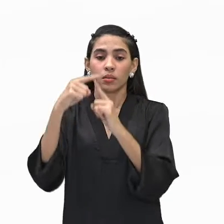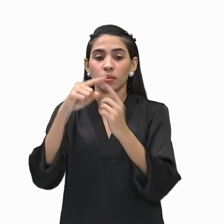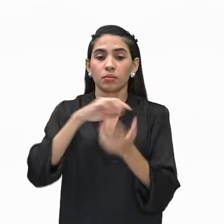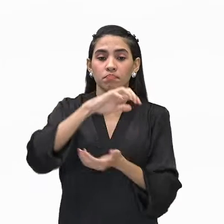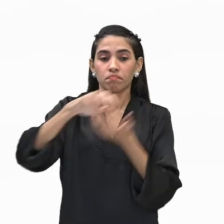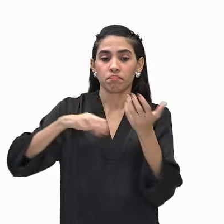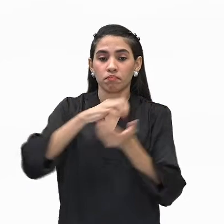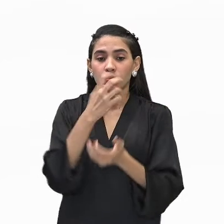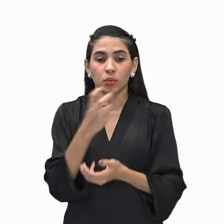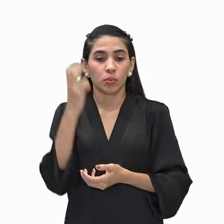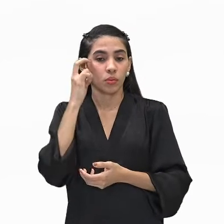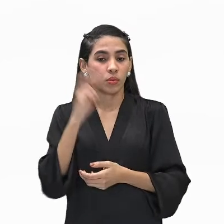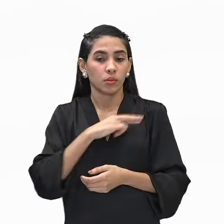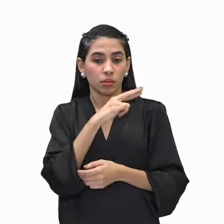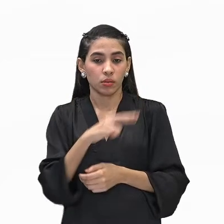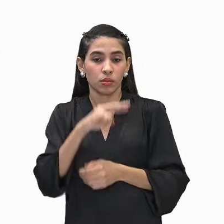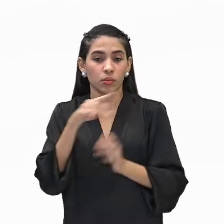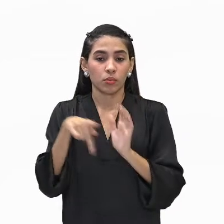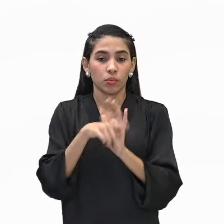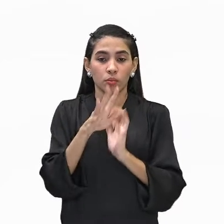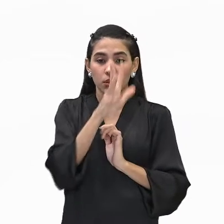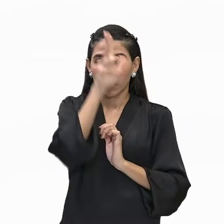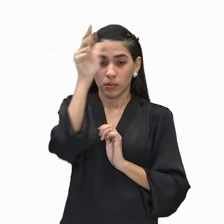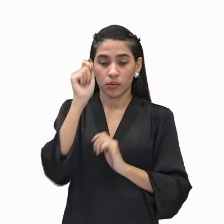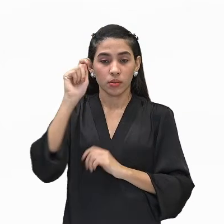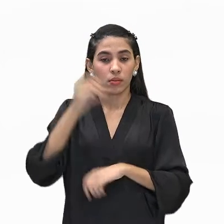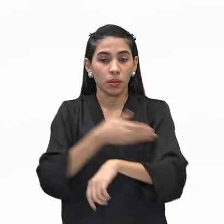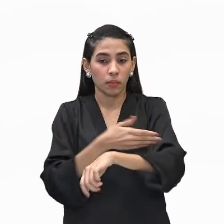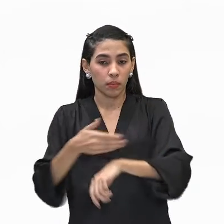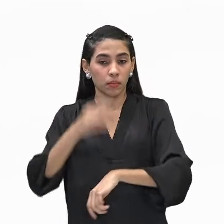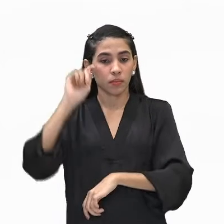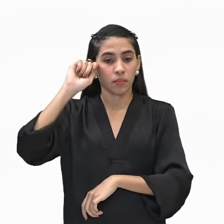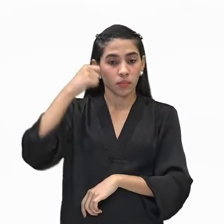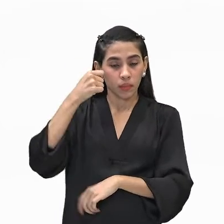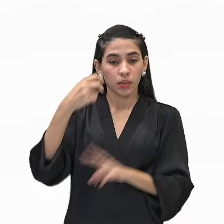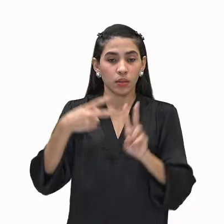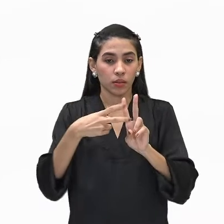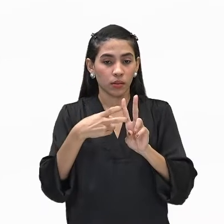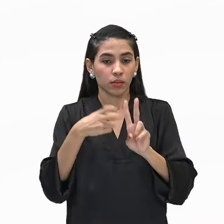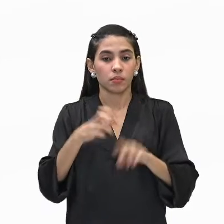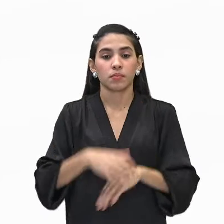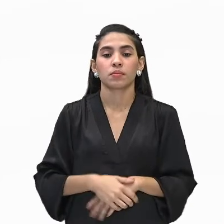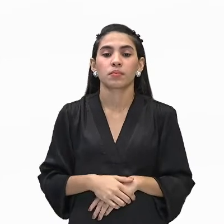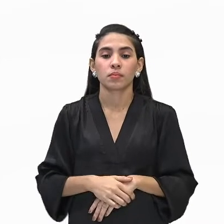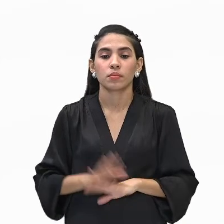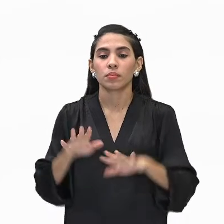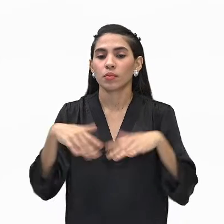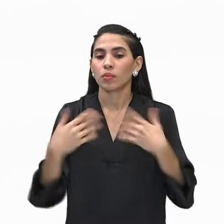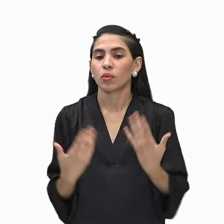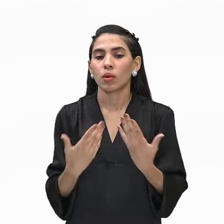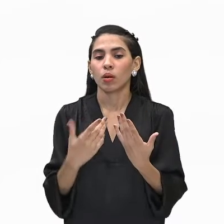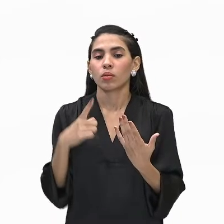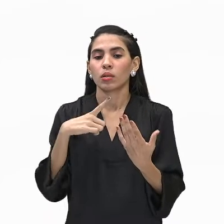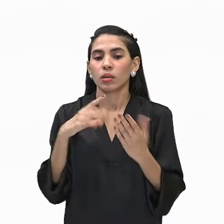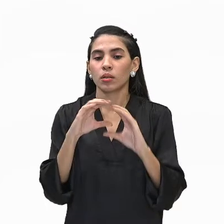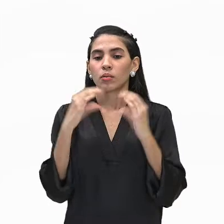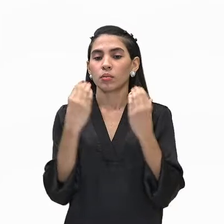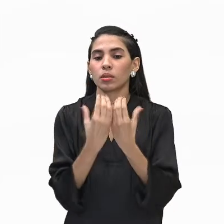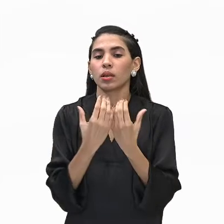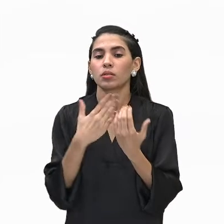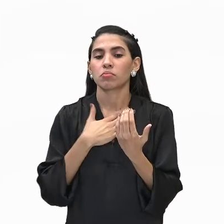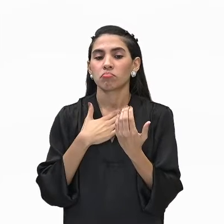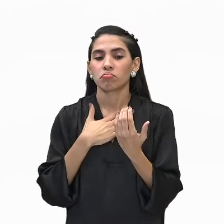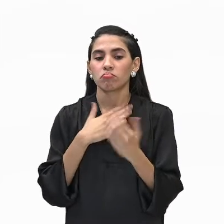manifestações culturais e religiosas da Amazônia: branca, negra, indígena. Quais existem na minha